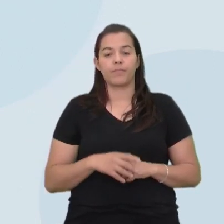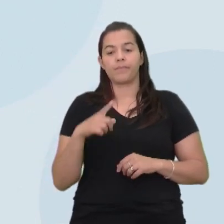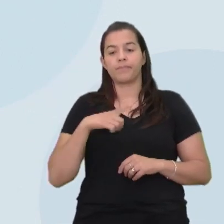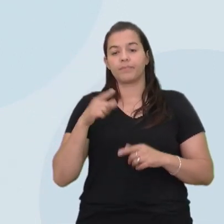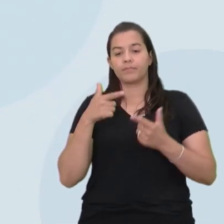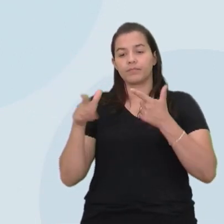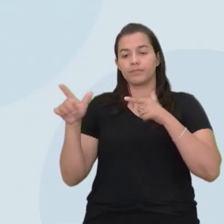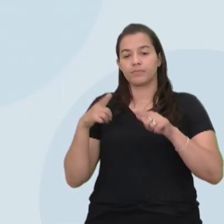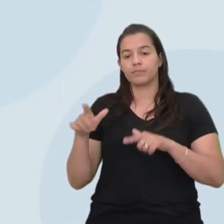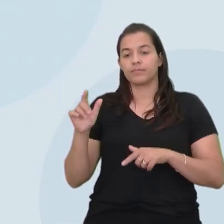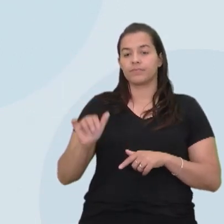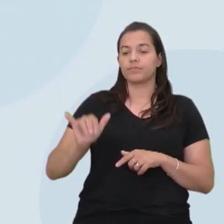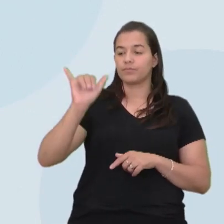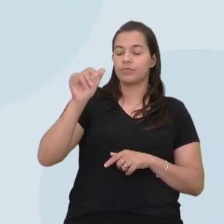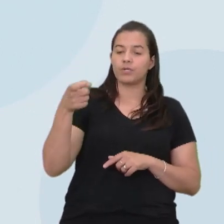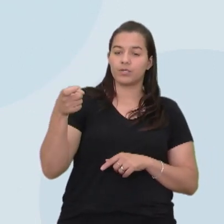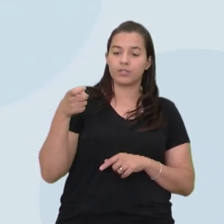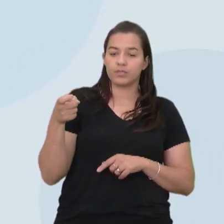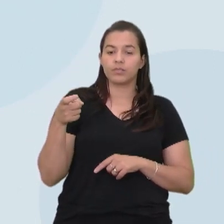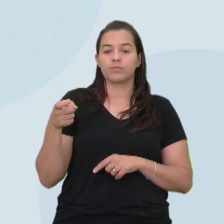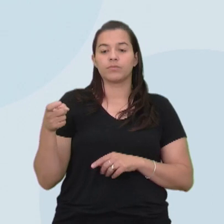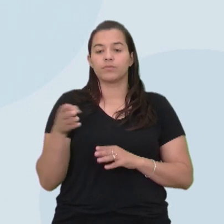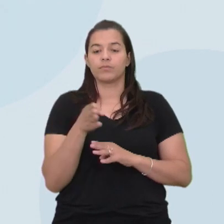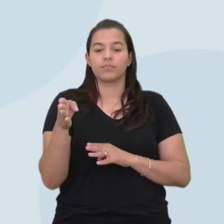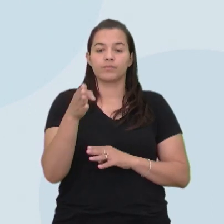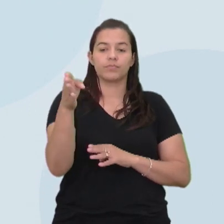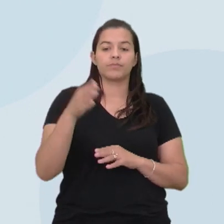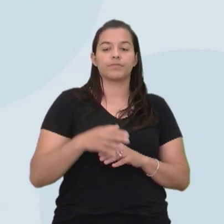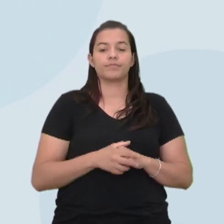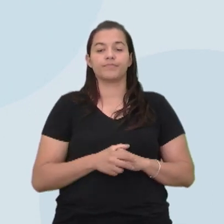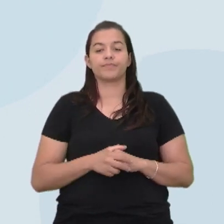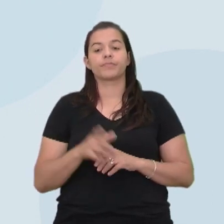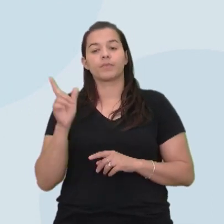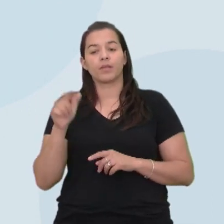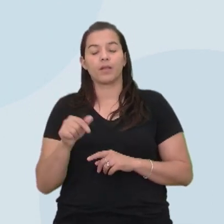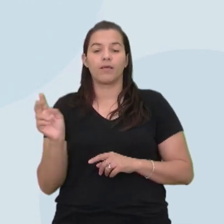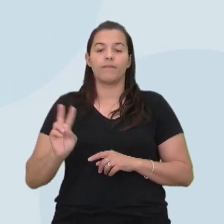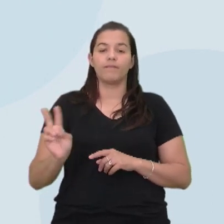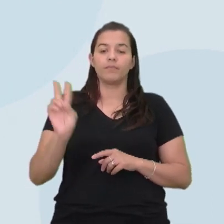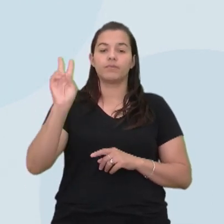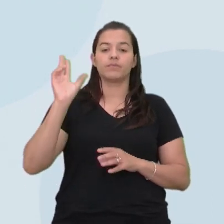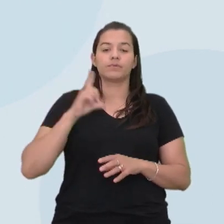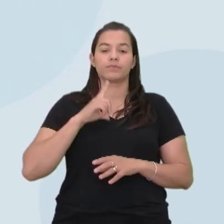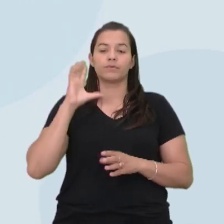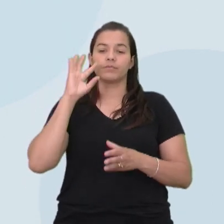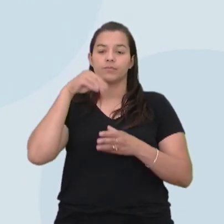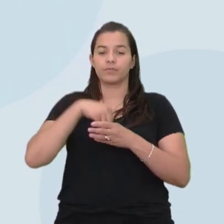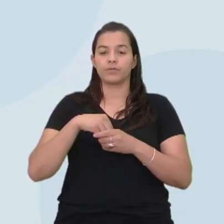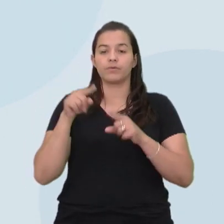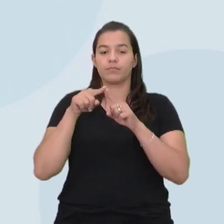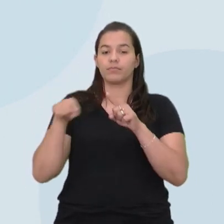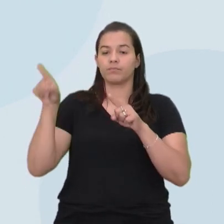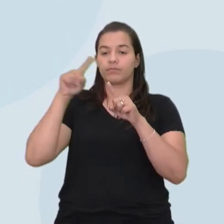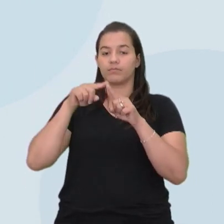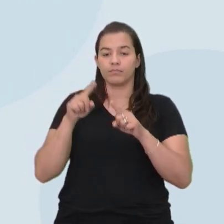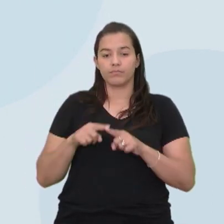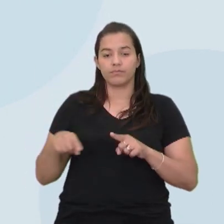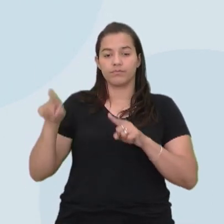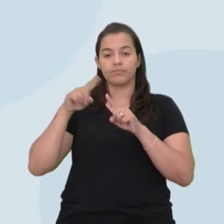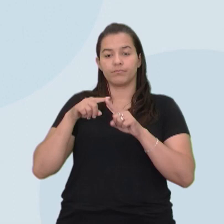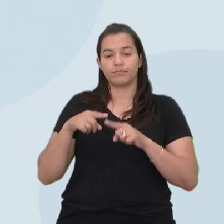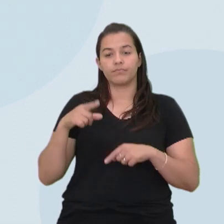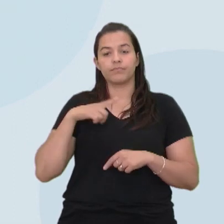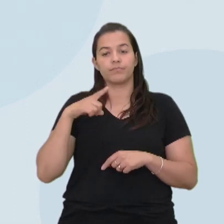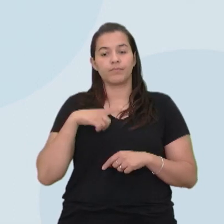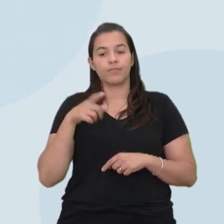ó? Posição X, posição Y, direção. São valores que você pode colocar dentro das bolinhas. Então, você pode falar posição X,